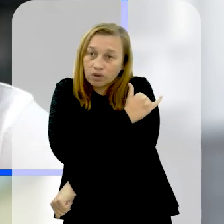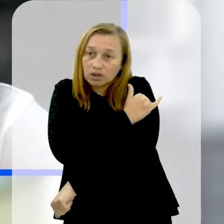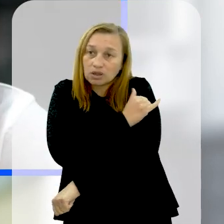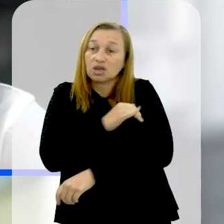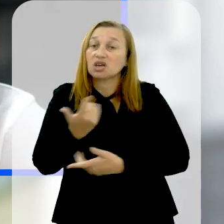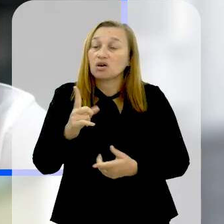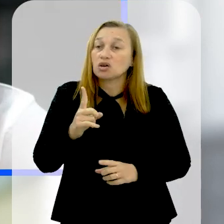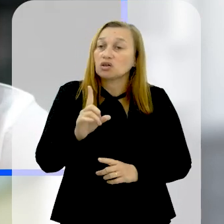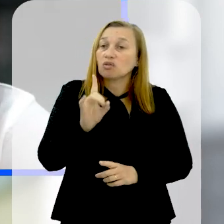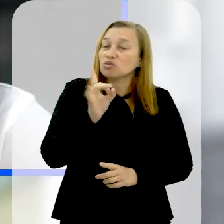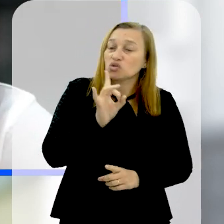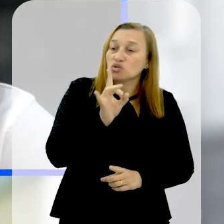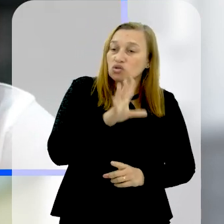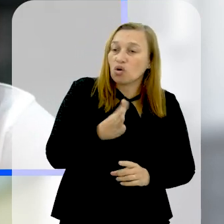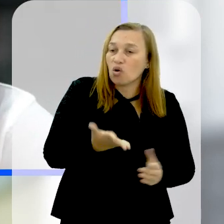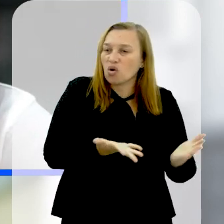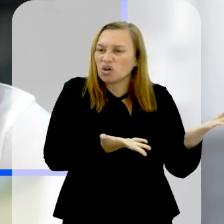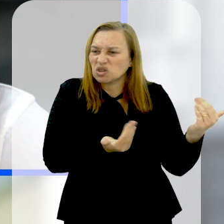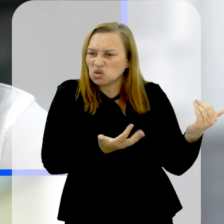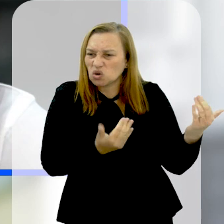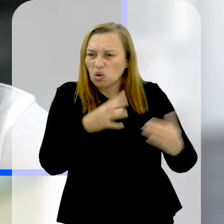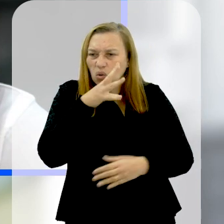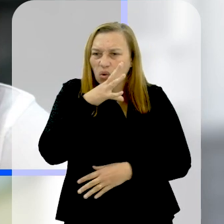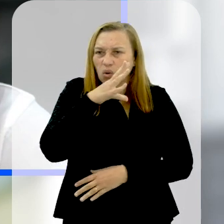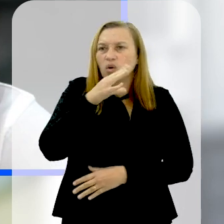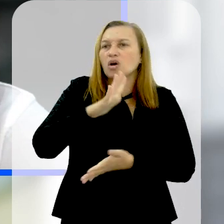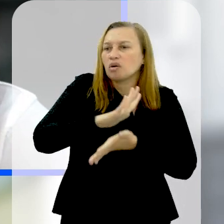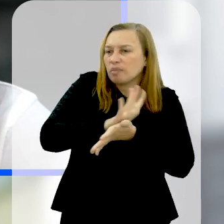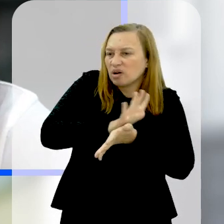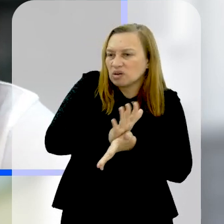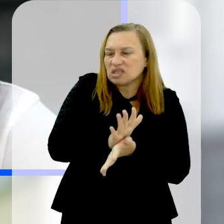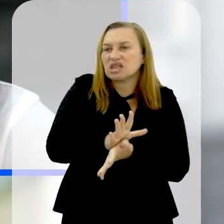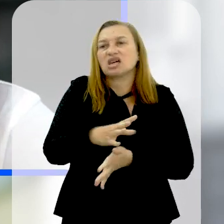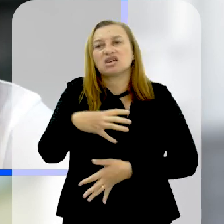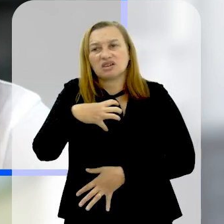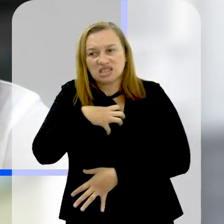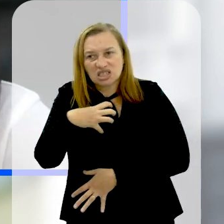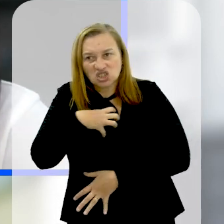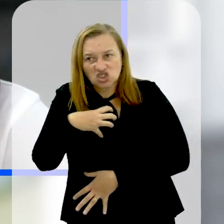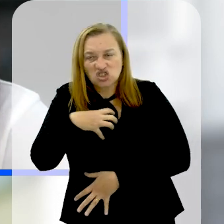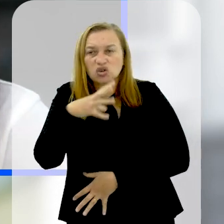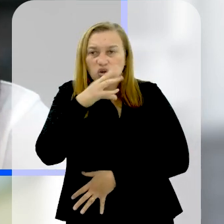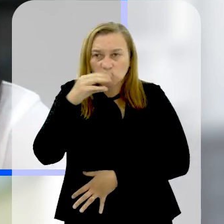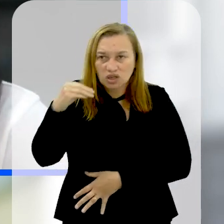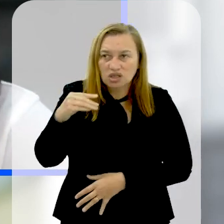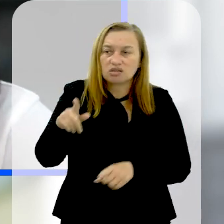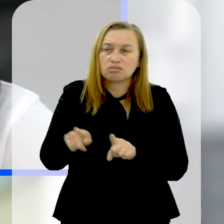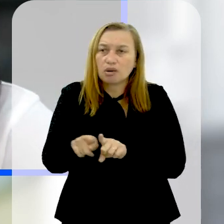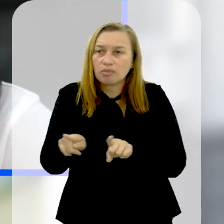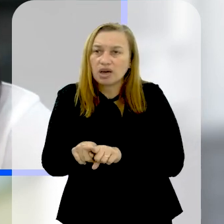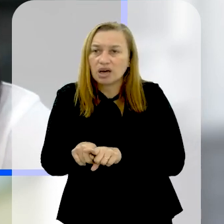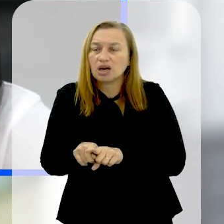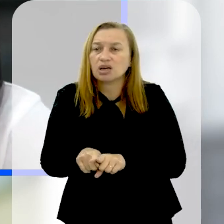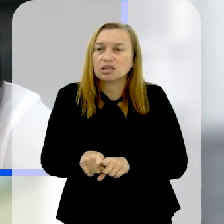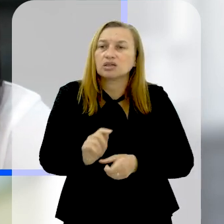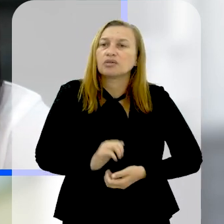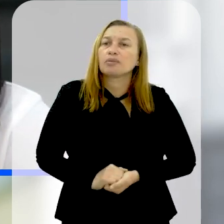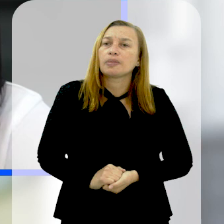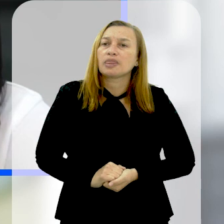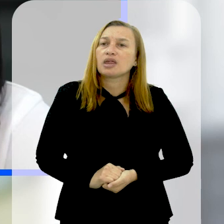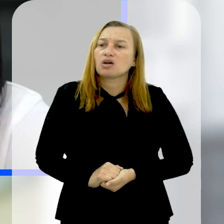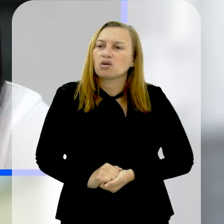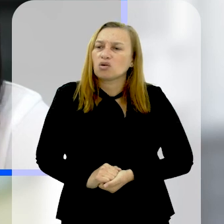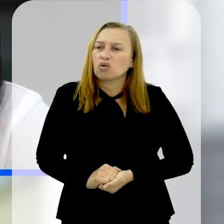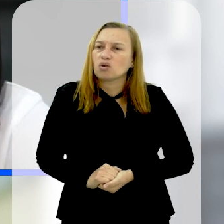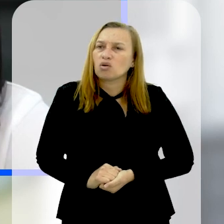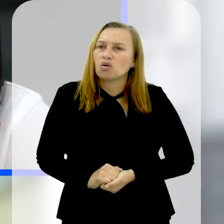o estigma social na adolescência, né, relacionado aos amiguinhos, que muitas vezes, infelizmente, ainda temos aí uma